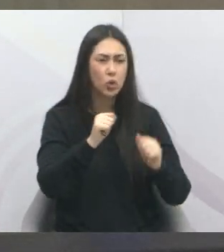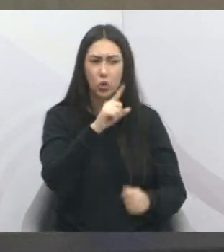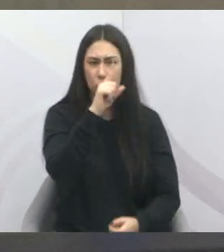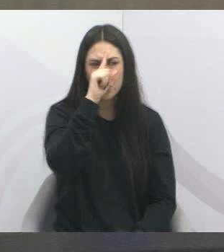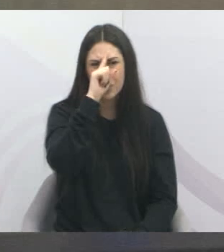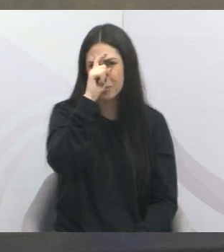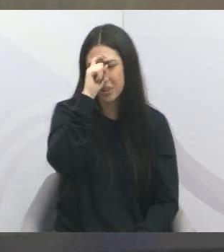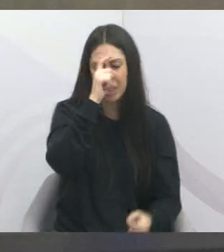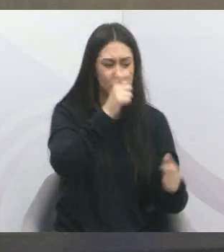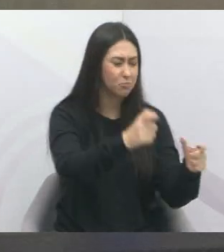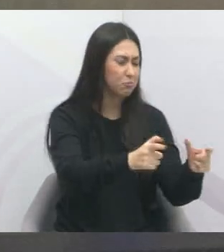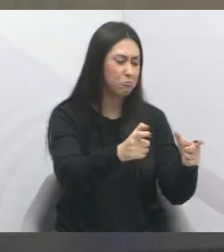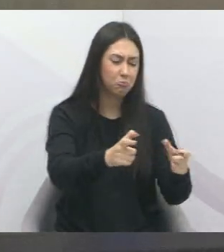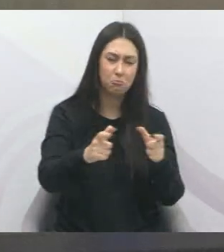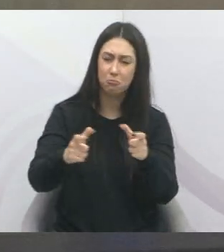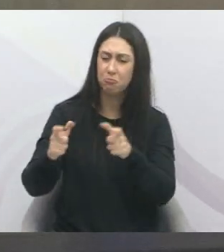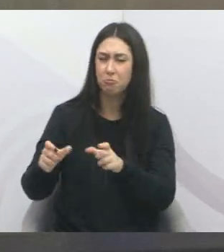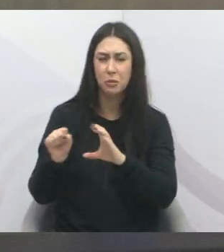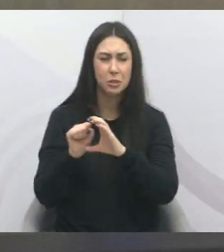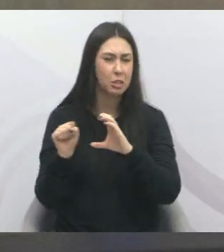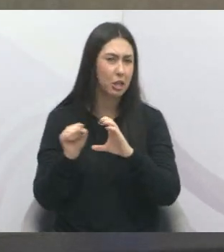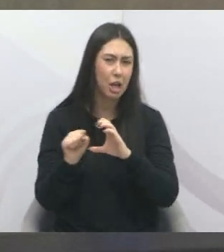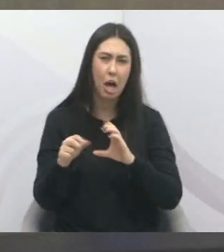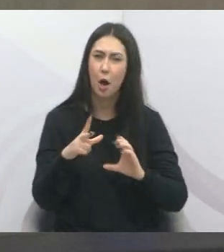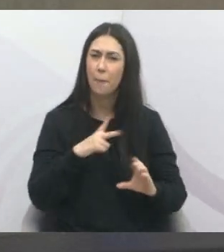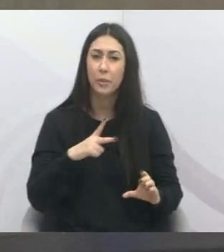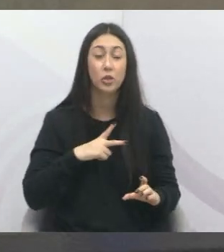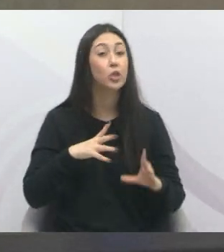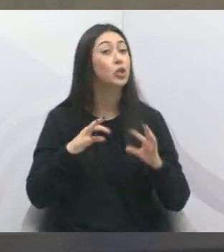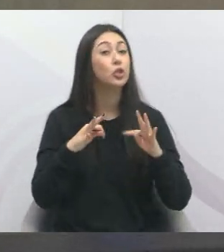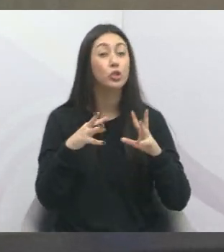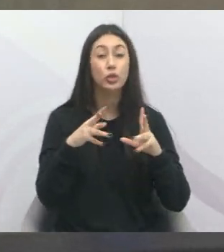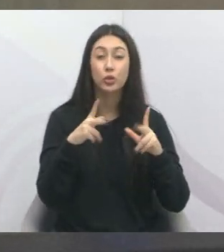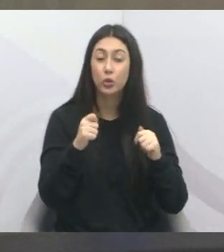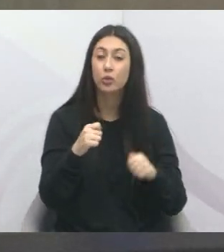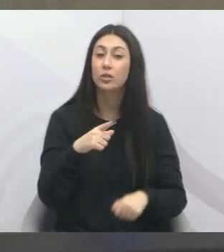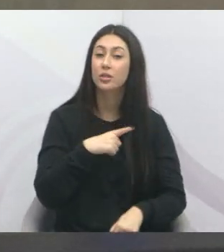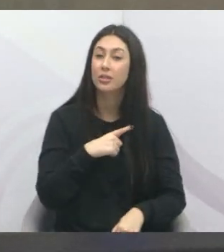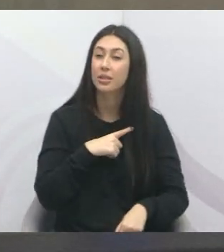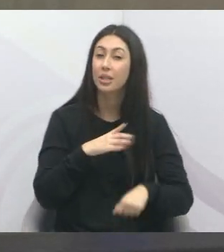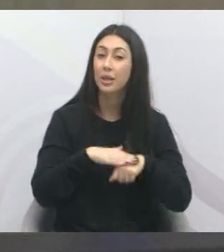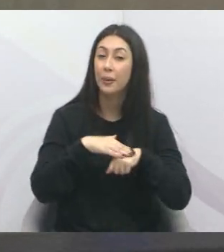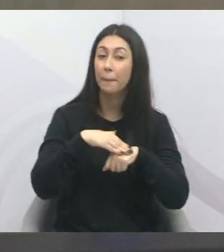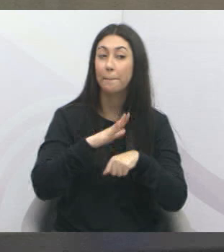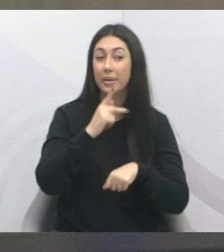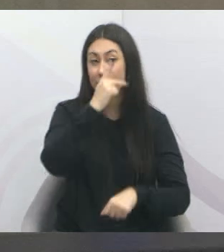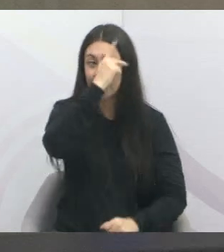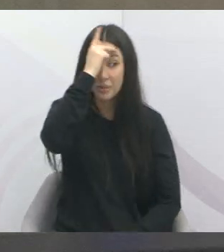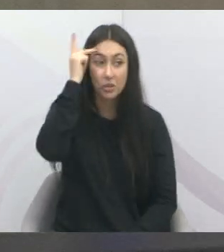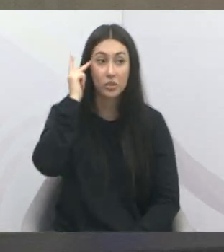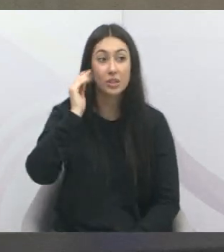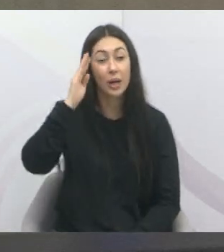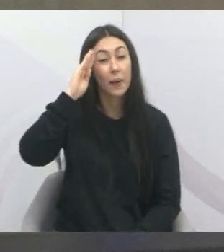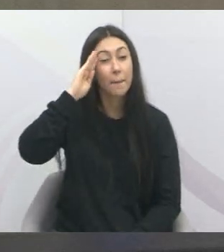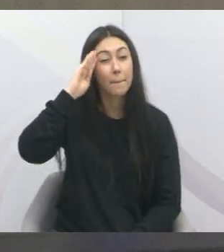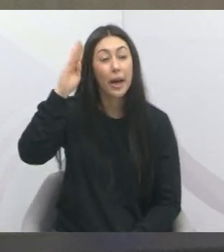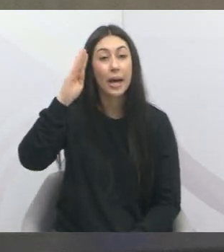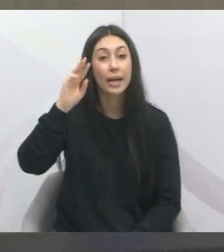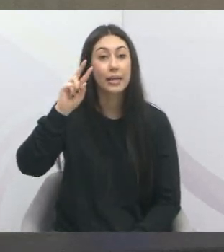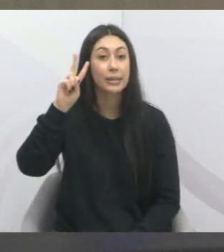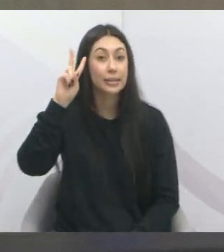Hospital Alvorada, Santa Casa de Jacareí. Qualquer hospital tem um aumento do número, principalmente nas segundas e